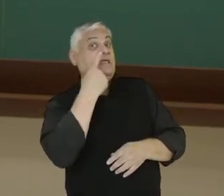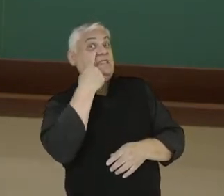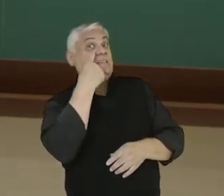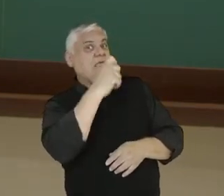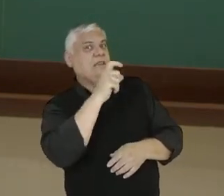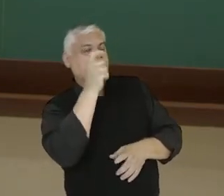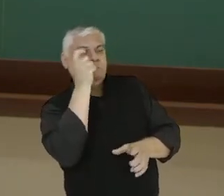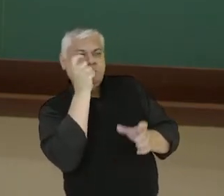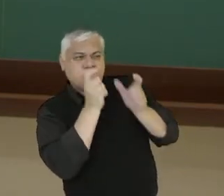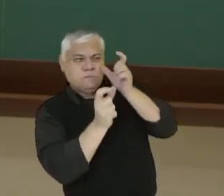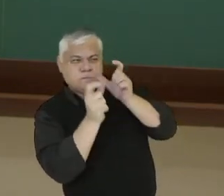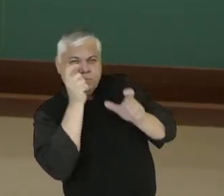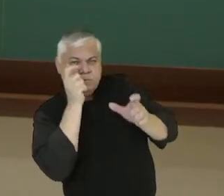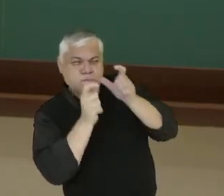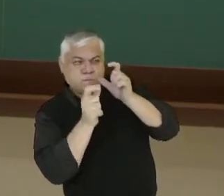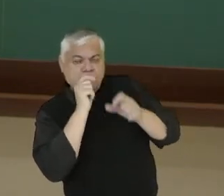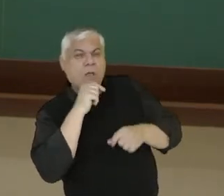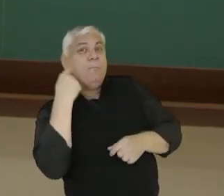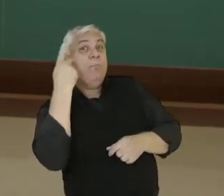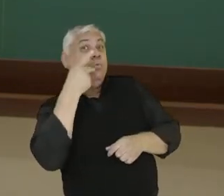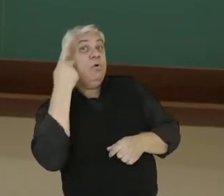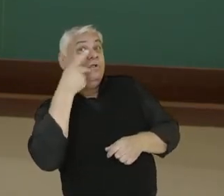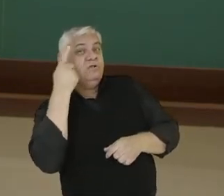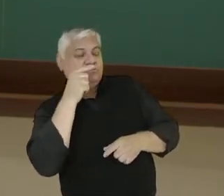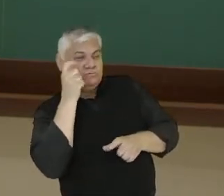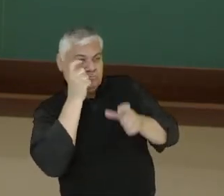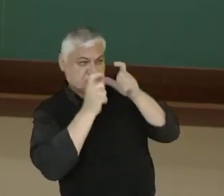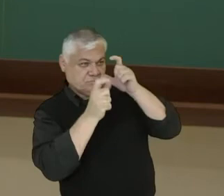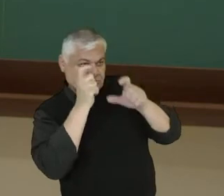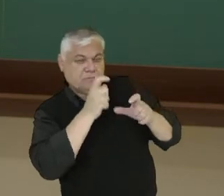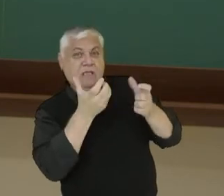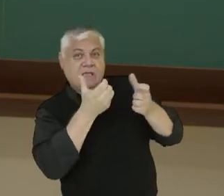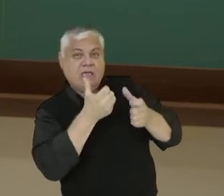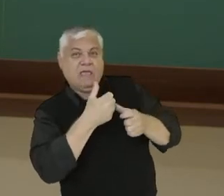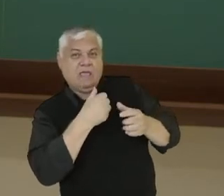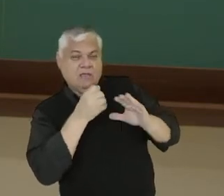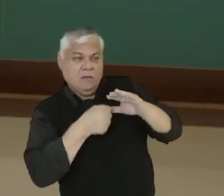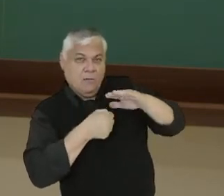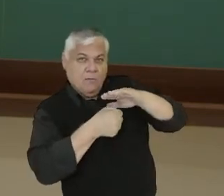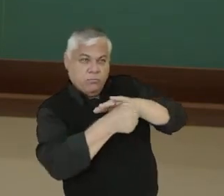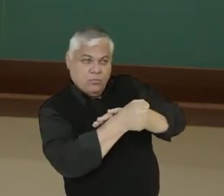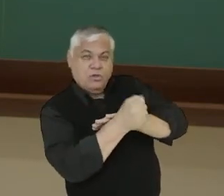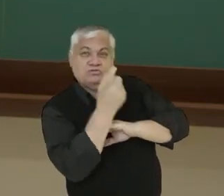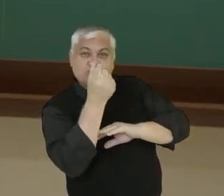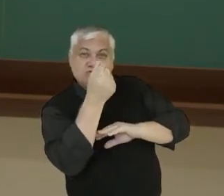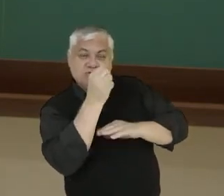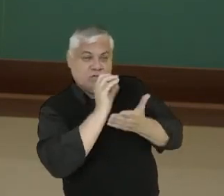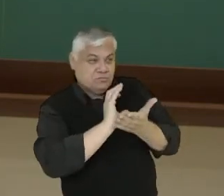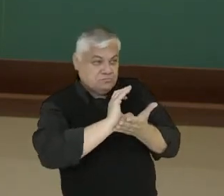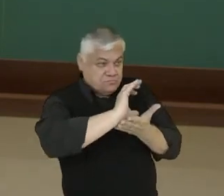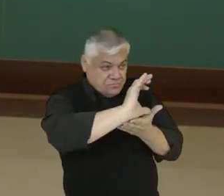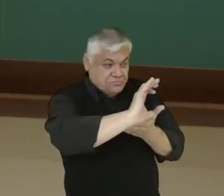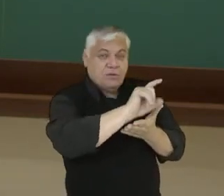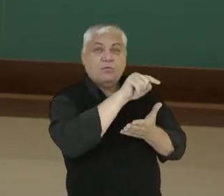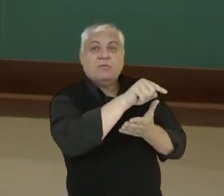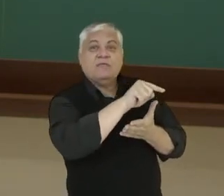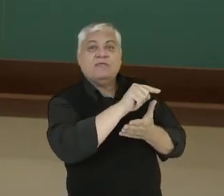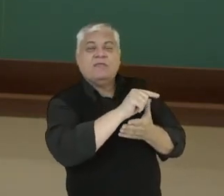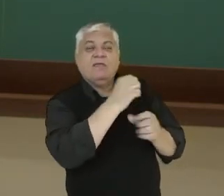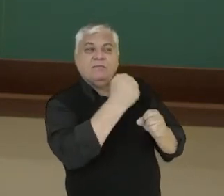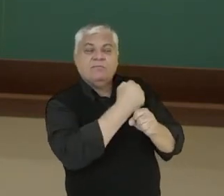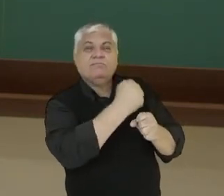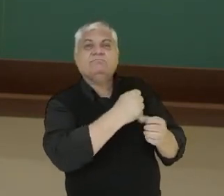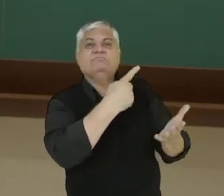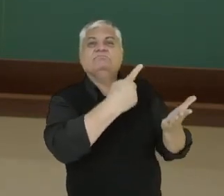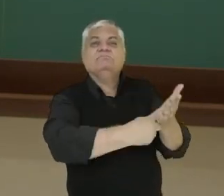interesse geopolítico nessa questão. Investe em algum lugar para ter ali um acordo, para